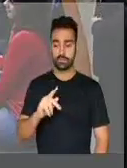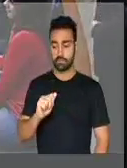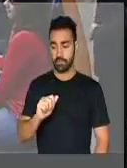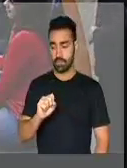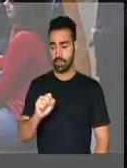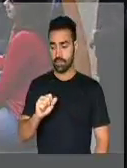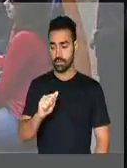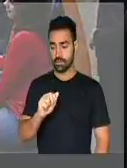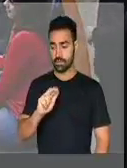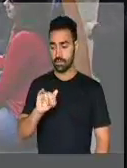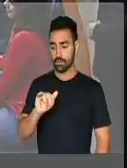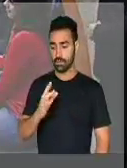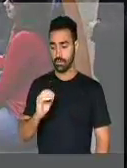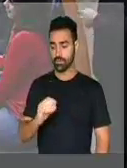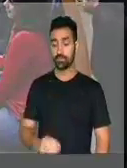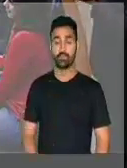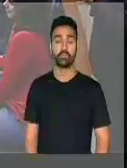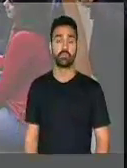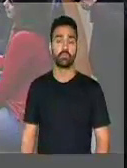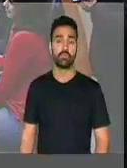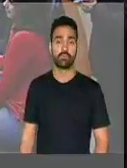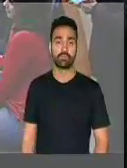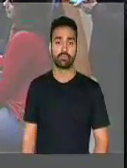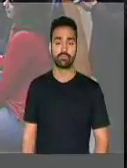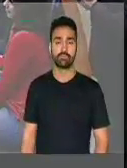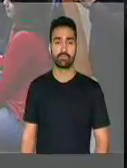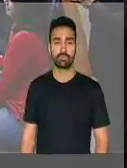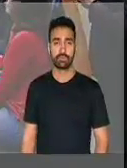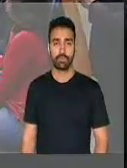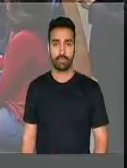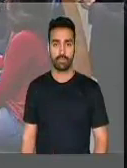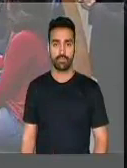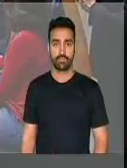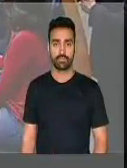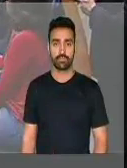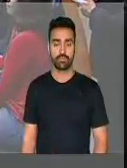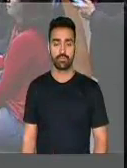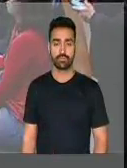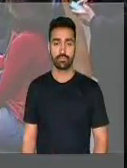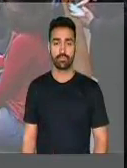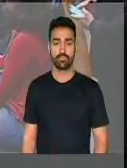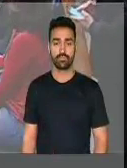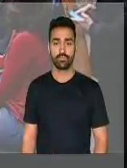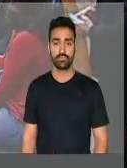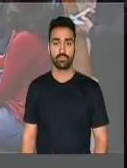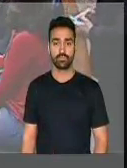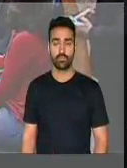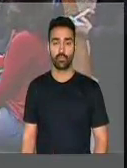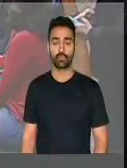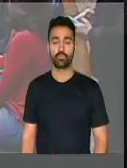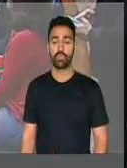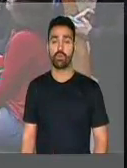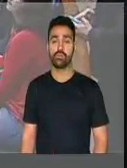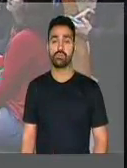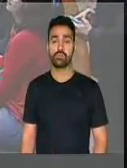Senhor presidente, gostaria também de deixar registrado aqui que nós somos